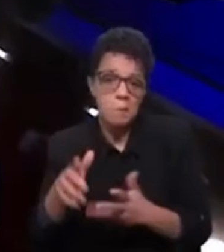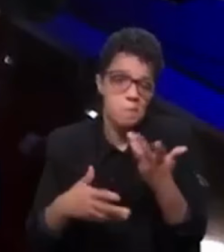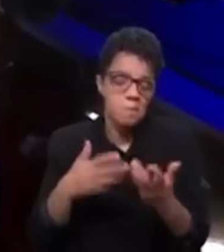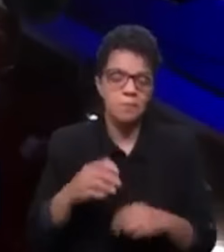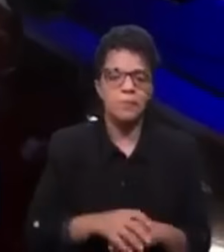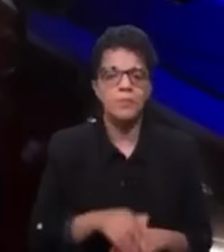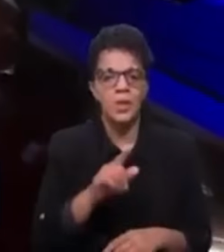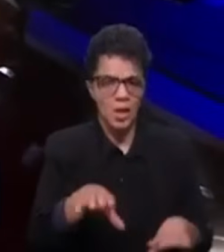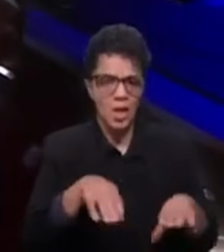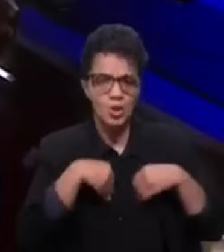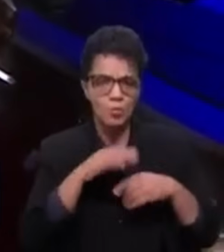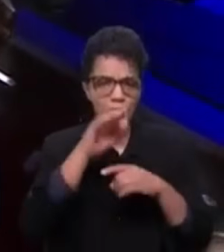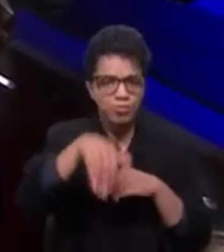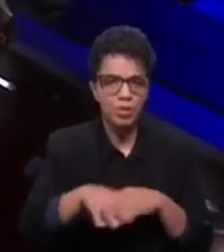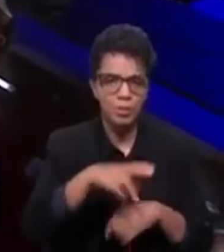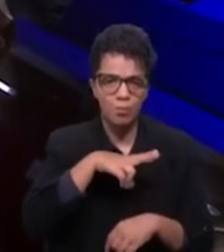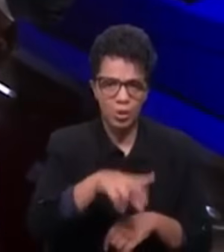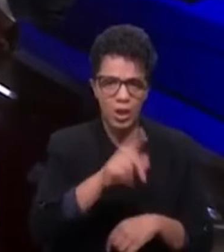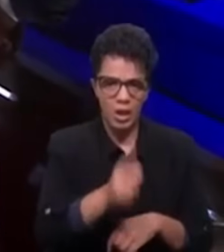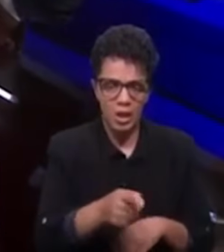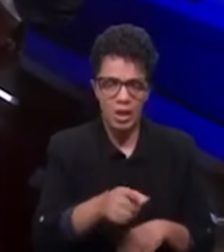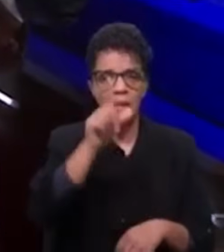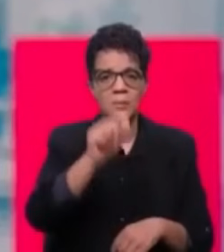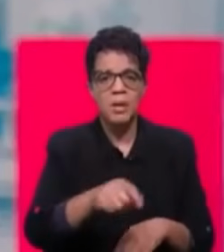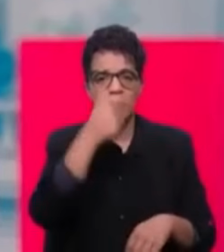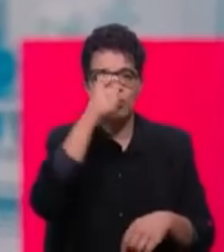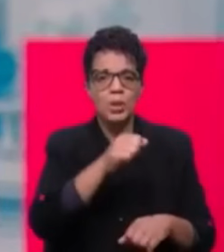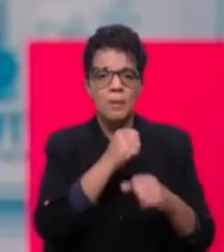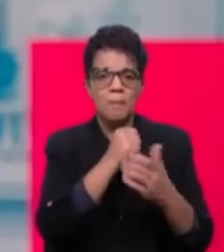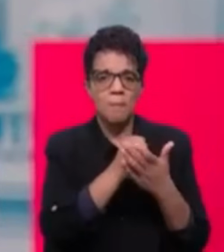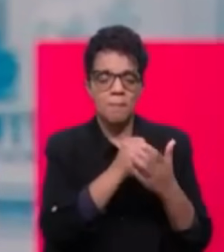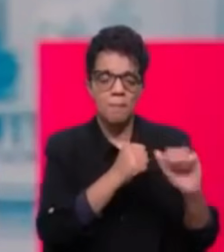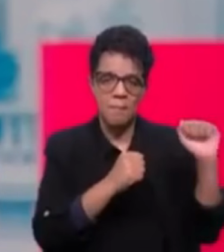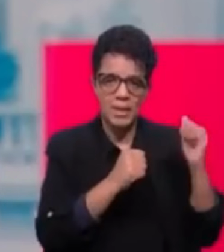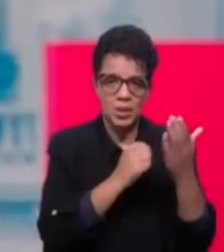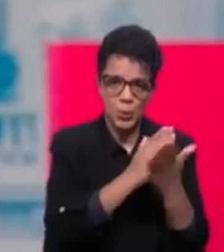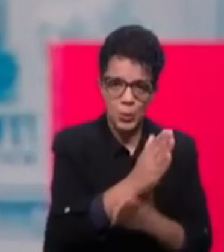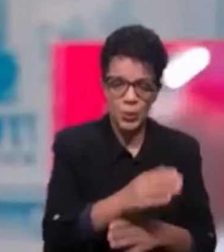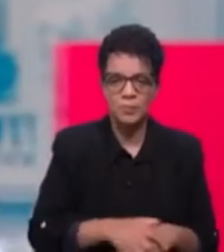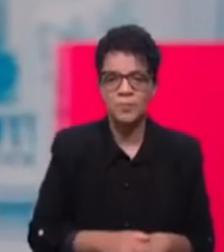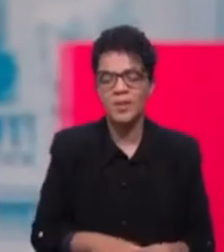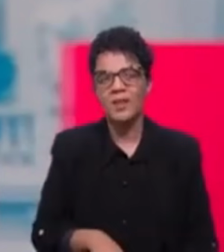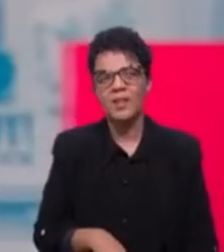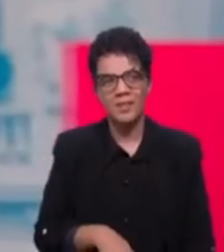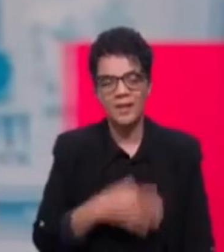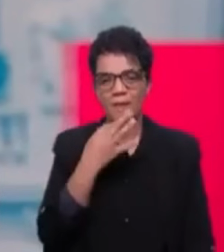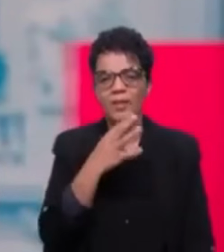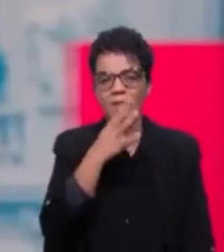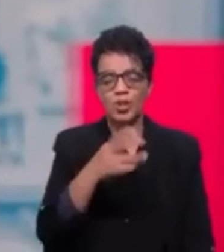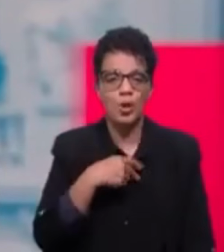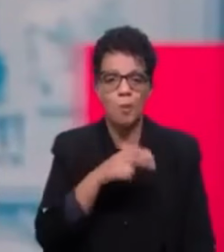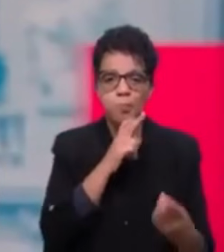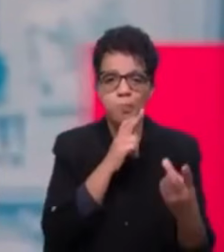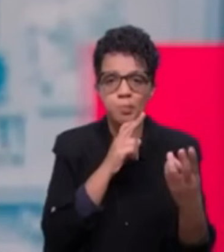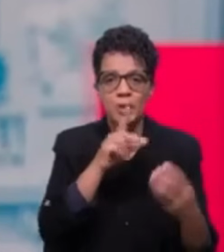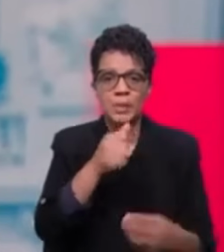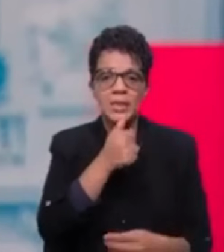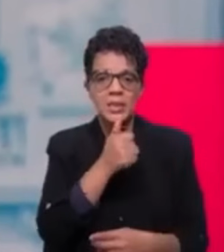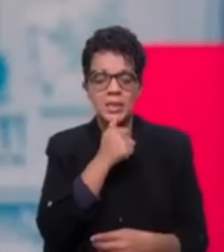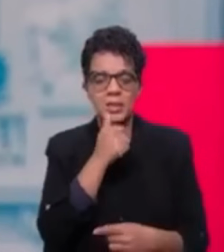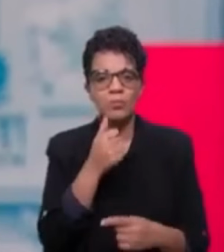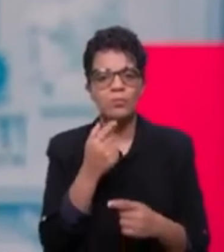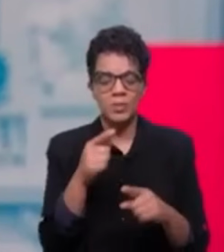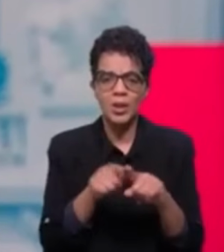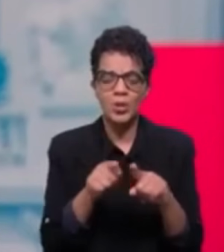os da instabilidade no país e de deixar os socialistas continuar sa Sabe que para quem diz que eu não respondo e que não decido Foi um belo